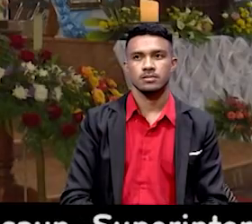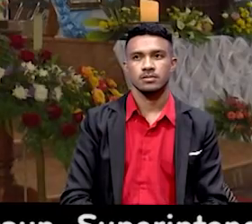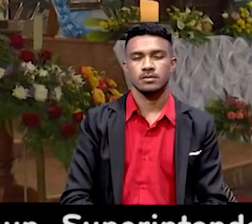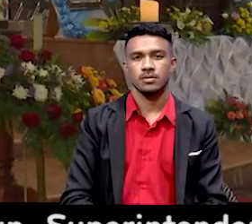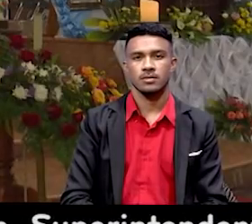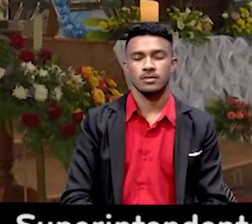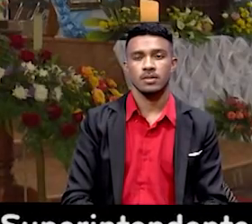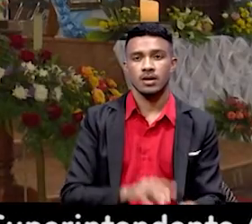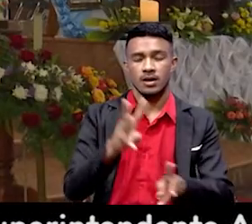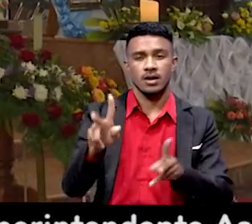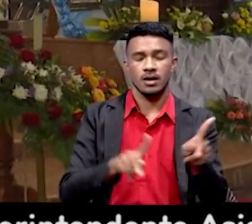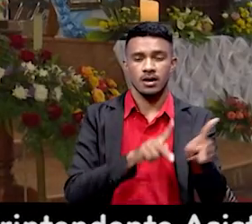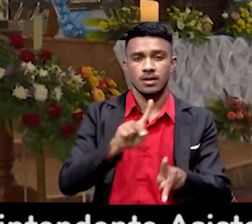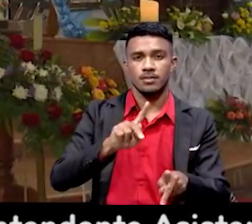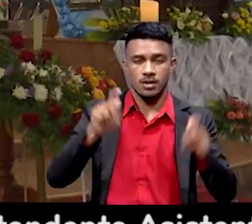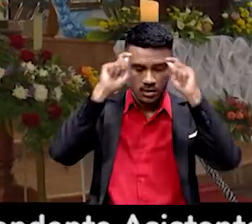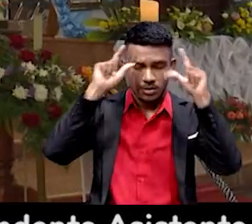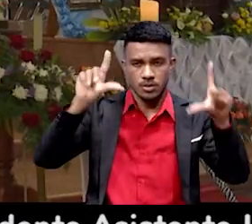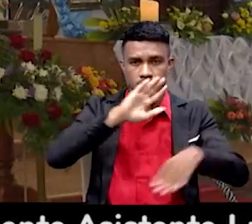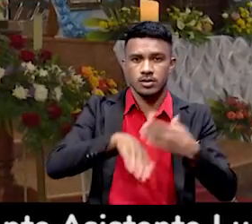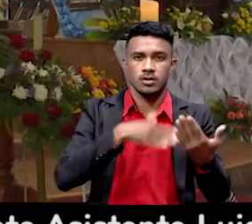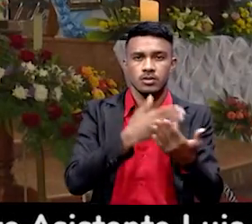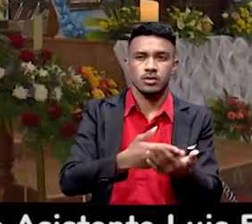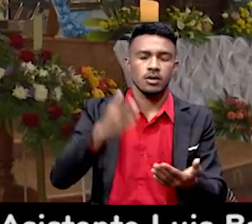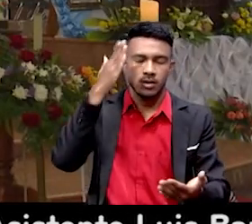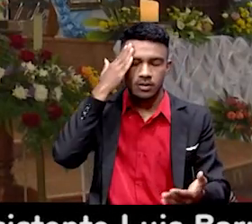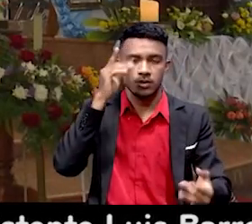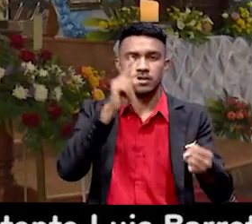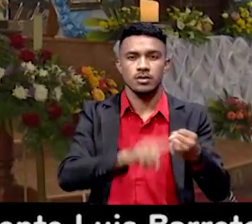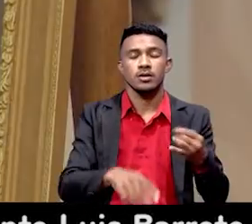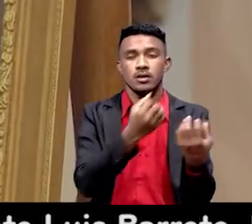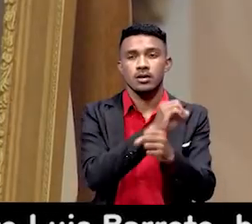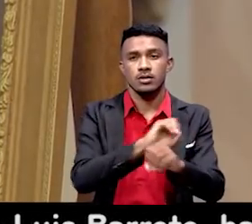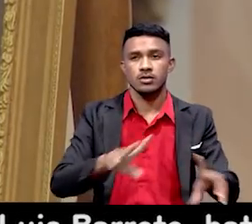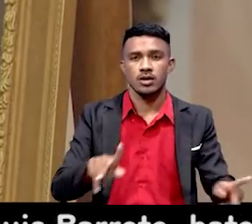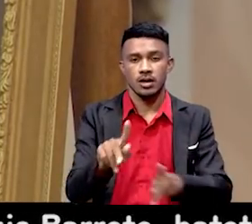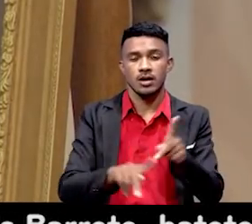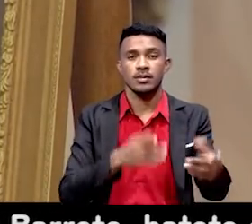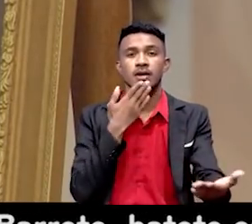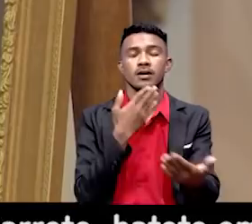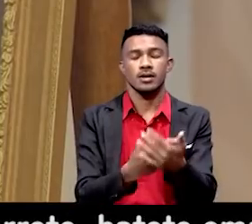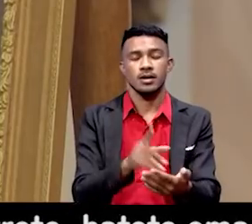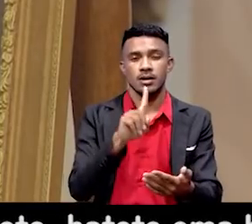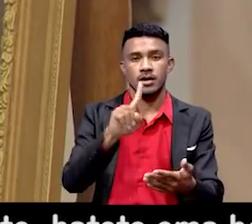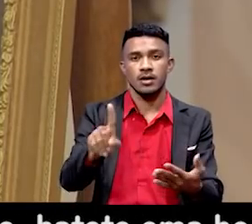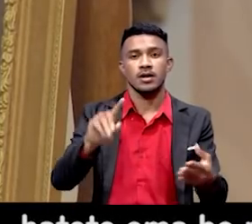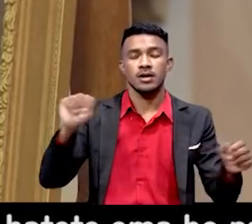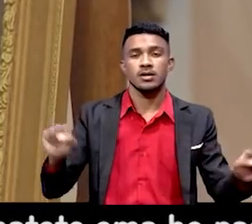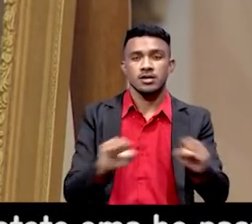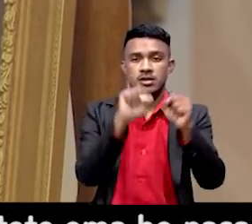Sarani Católico Timor-Leste, Tanis Hikasfali. Rafoen lakontan, bibiatan dia kira, ya sábado, fim de semana,